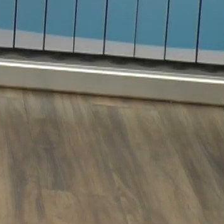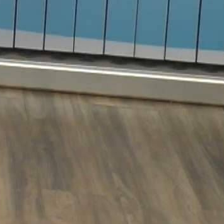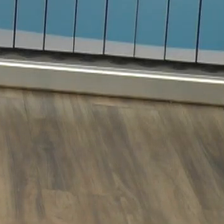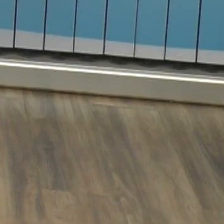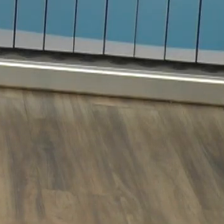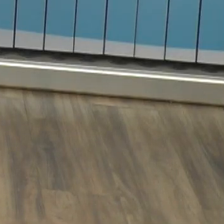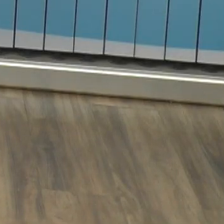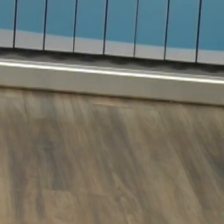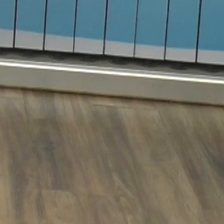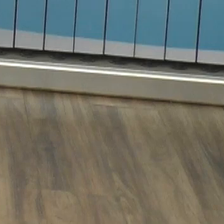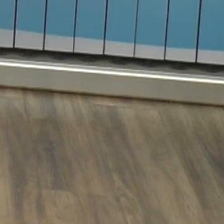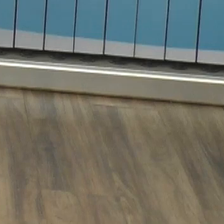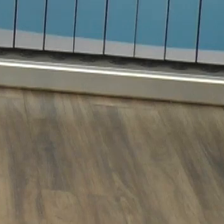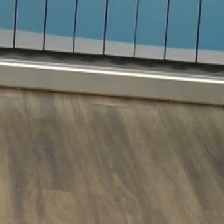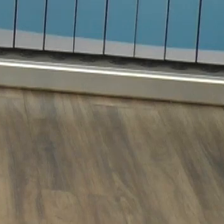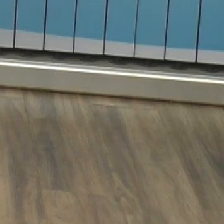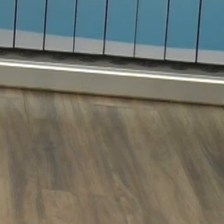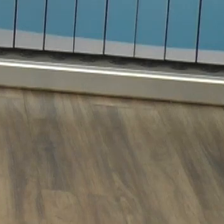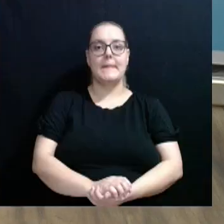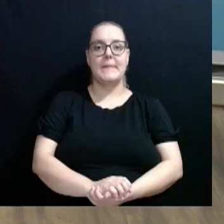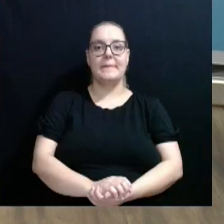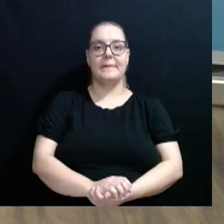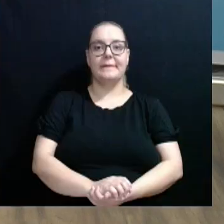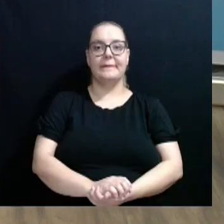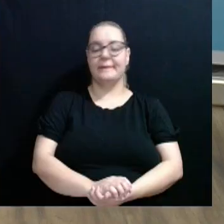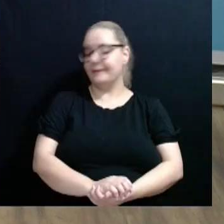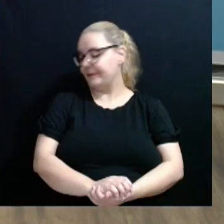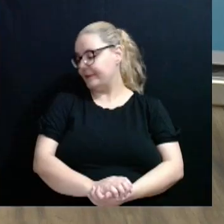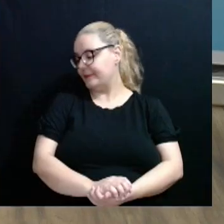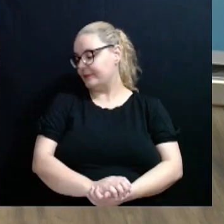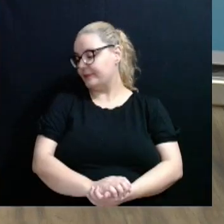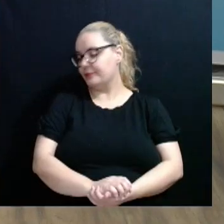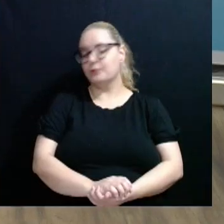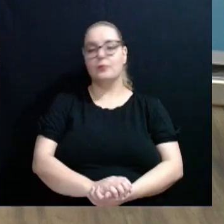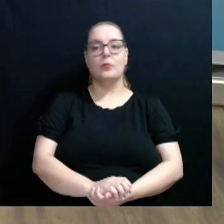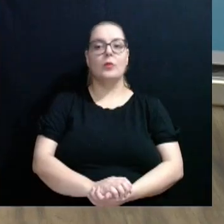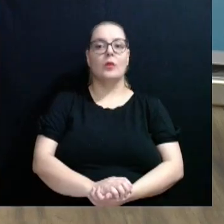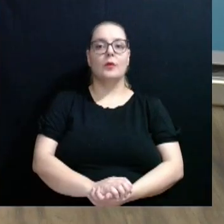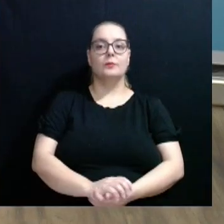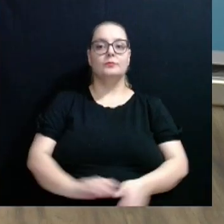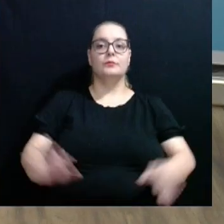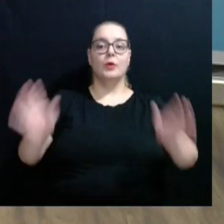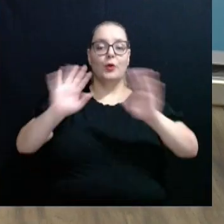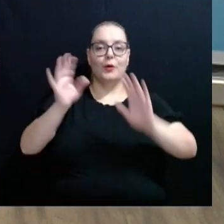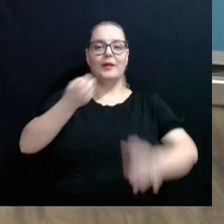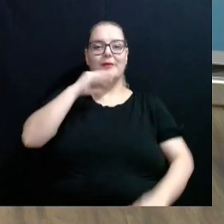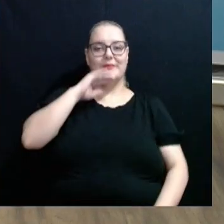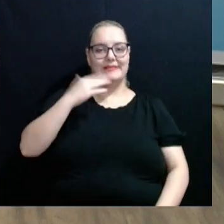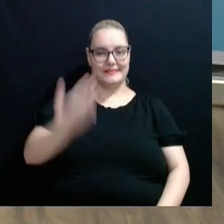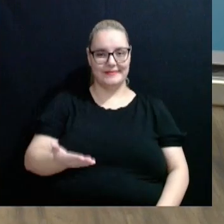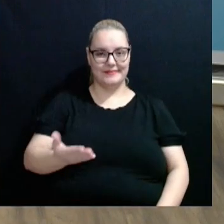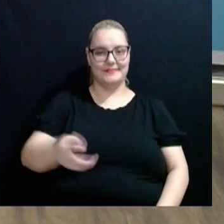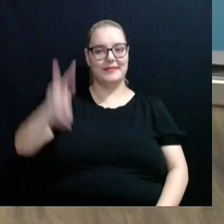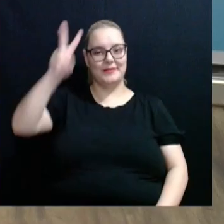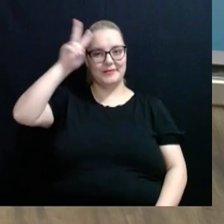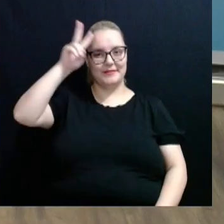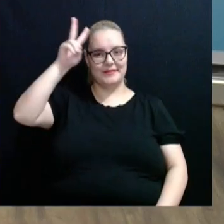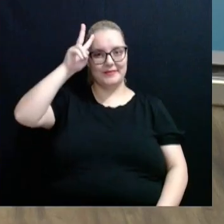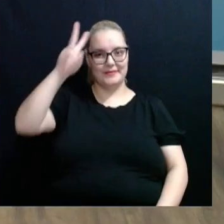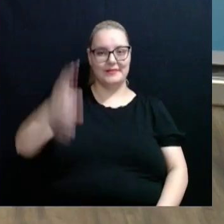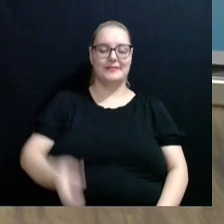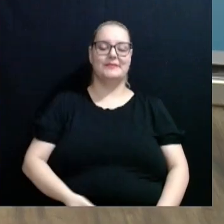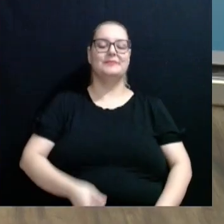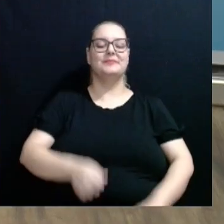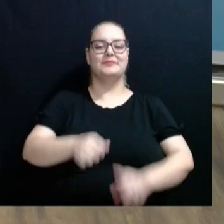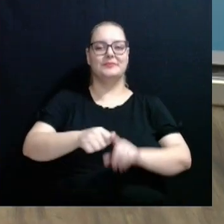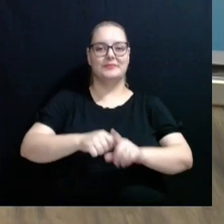Olá, muito boa tarde para você. Hoje, segunda-feira, 6 de abril de 2026. Começa agora o Câmara Notícia